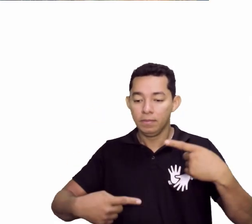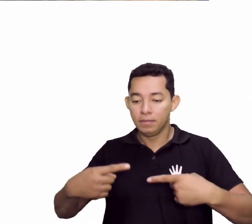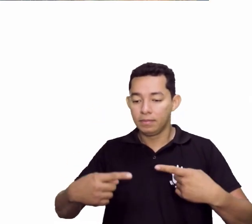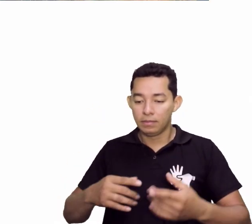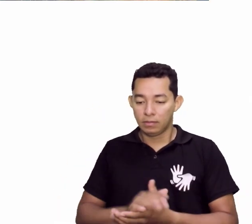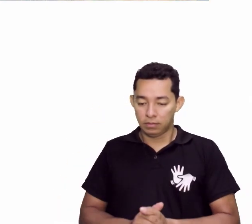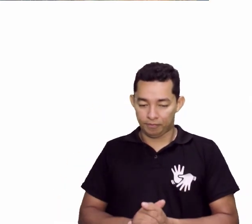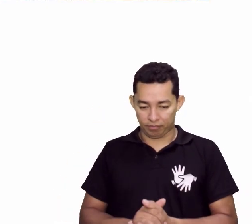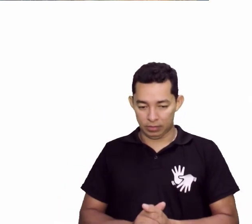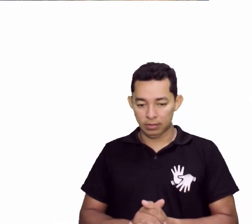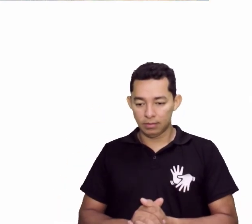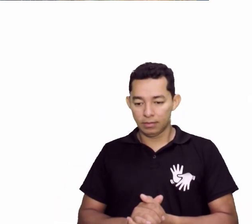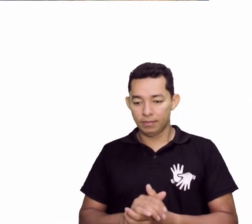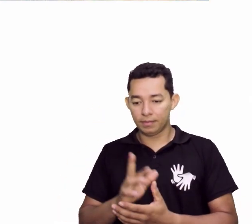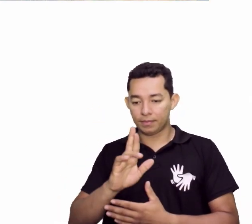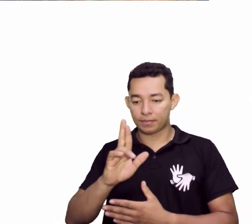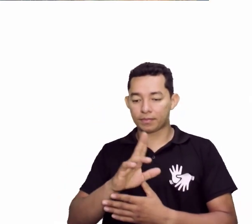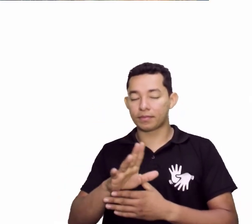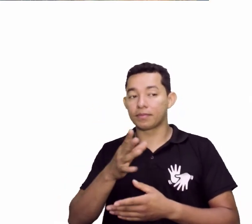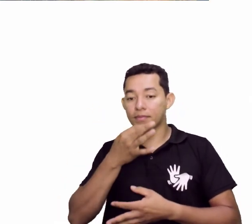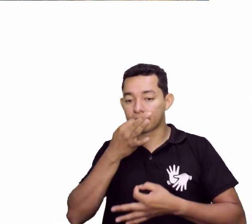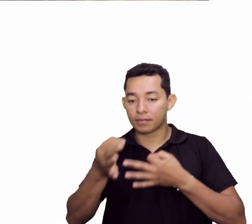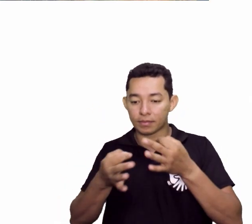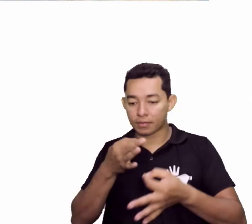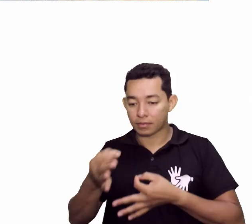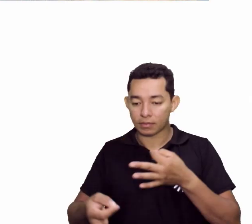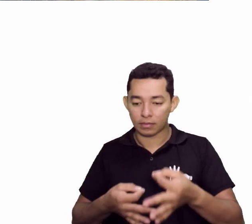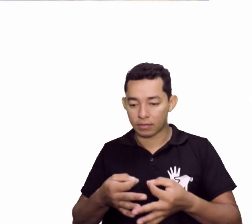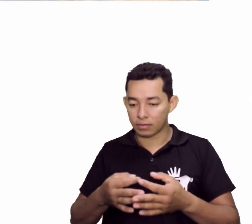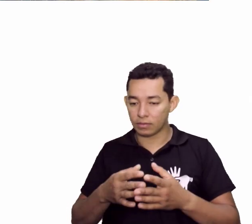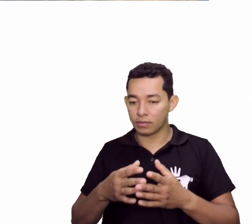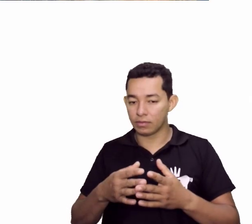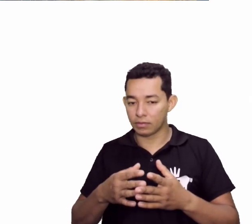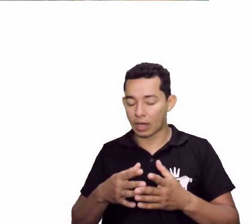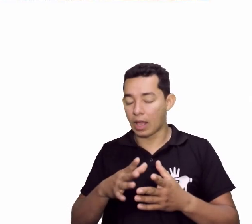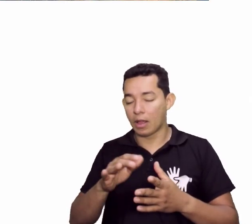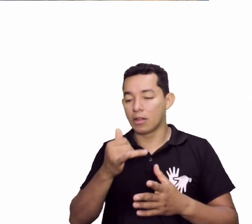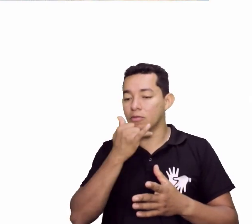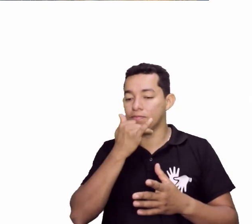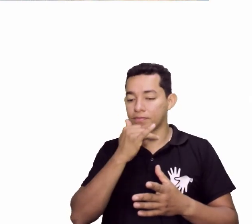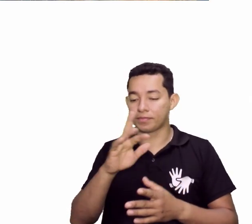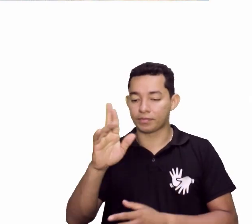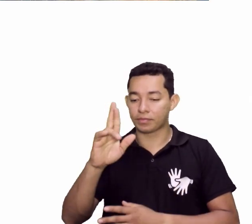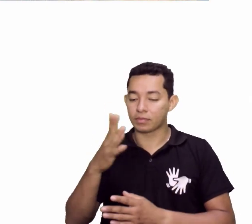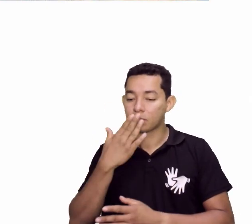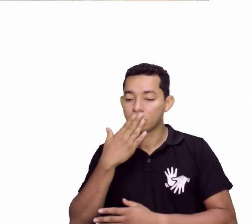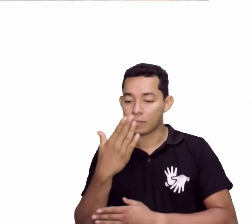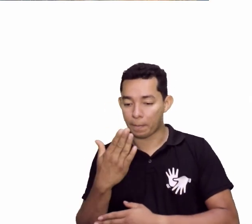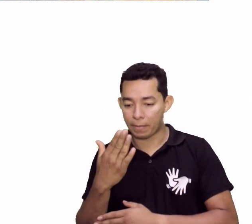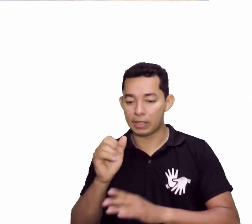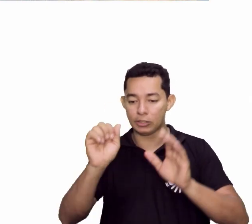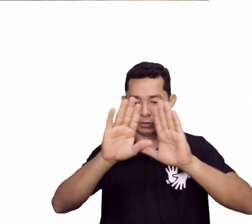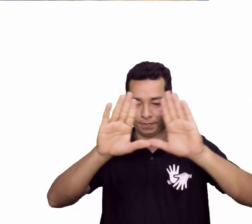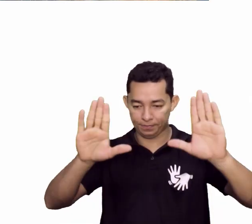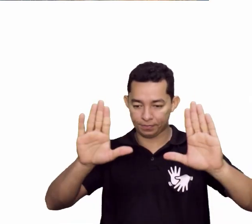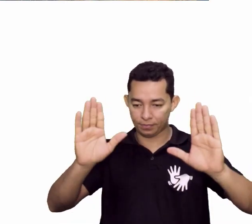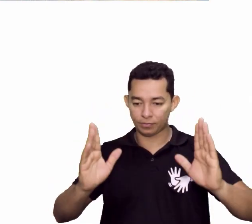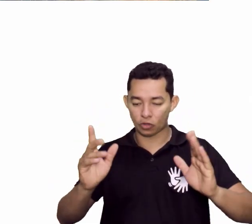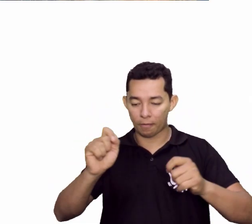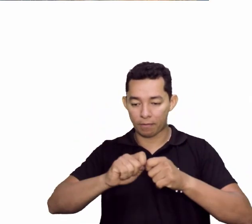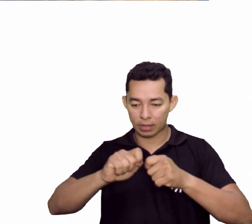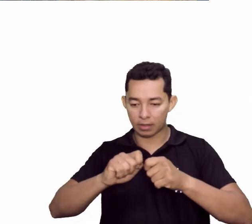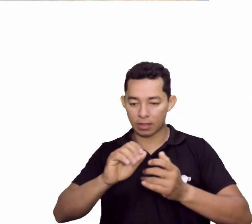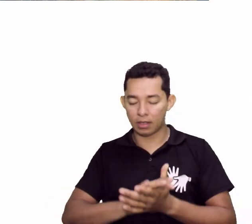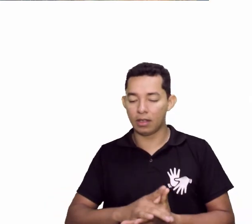só, quem encomendava o quadro, né, geralmente eram os monarcas ou